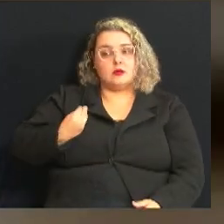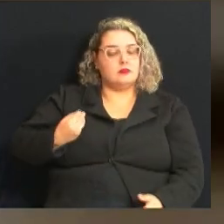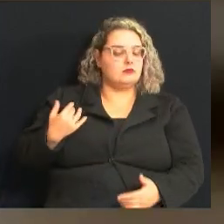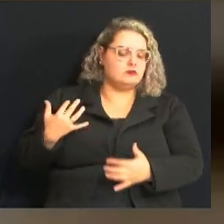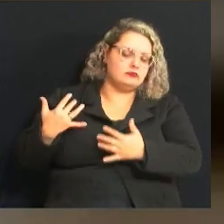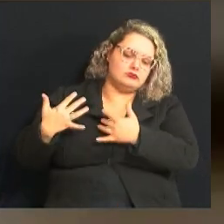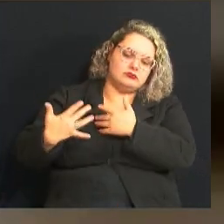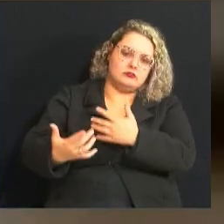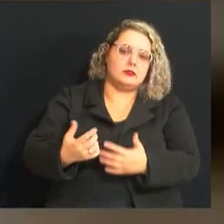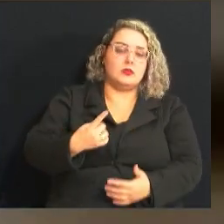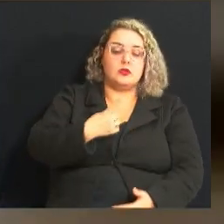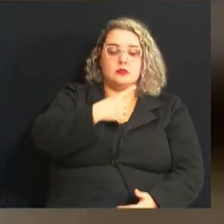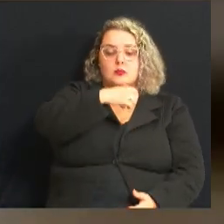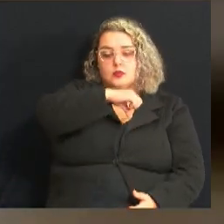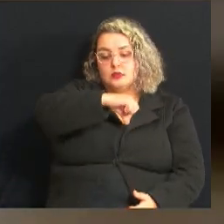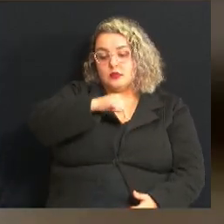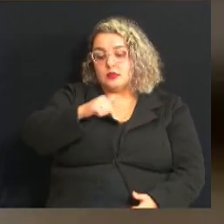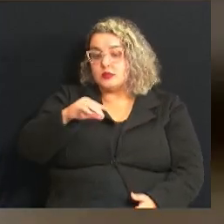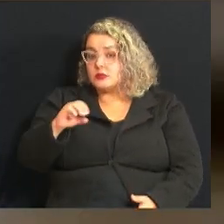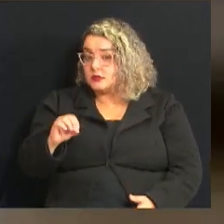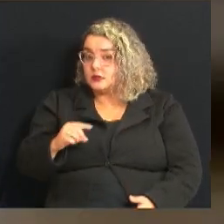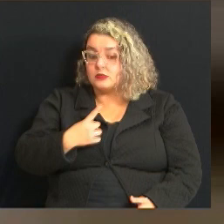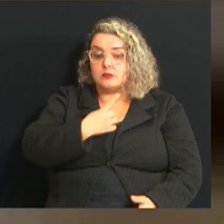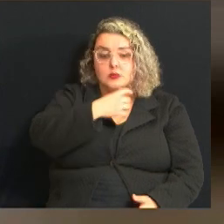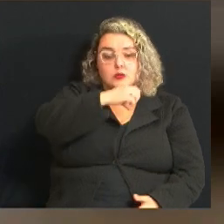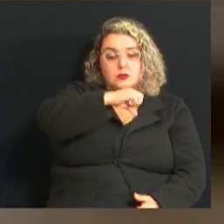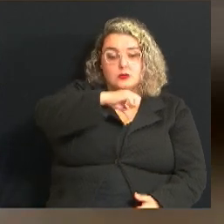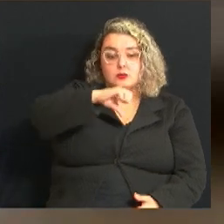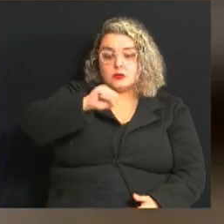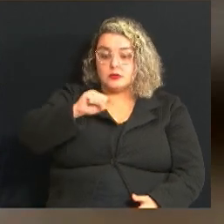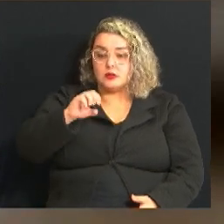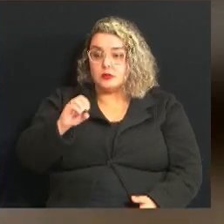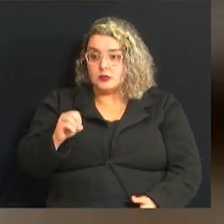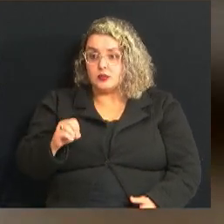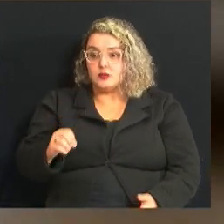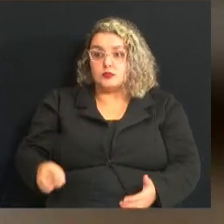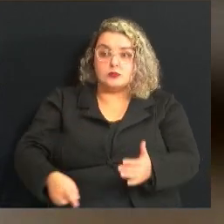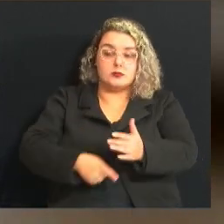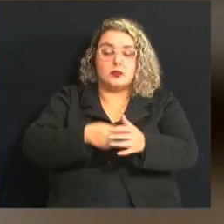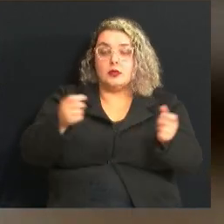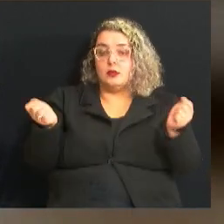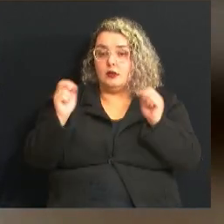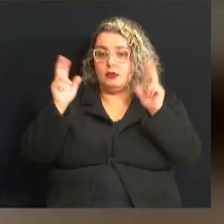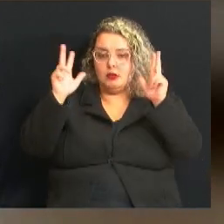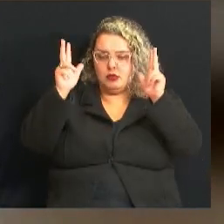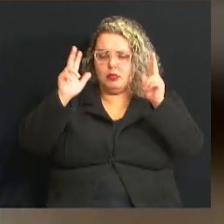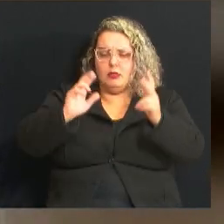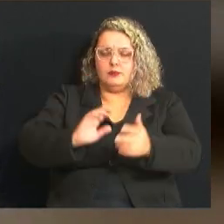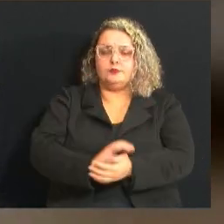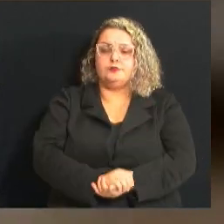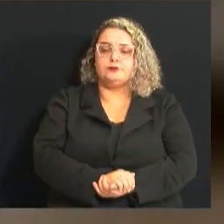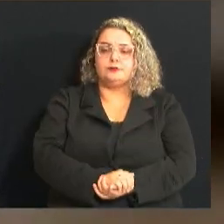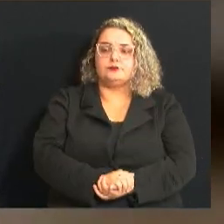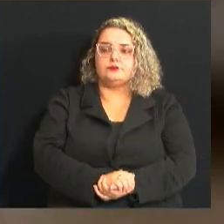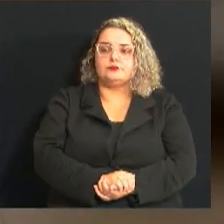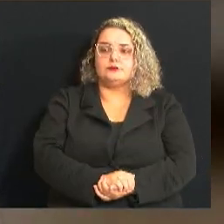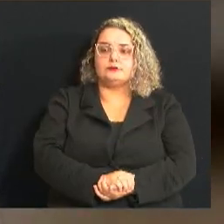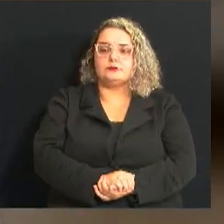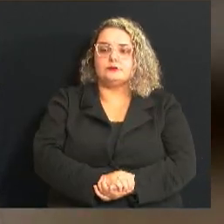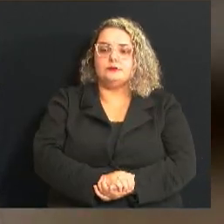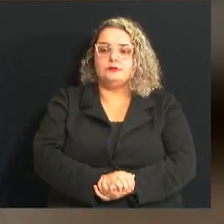nos anos 70, 80, quando surgiram os primeiros alertas. Foi um processo que